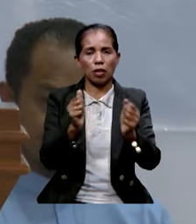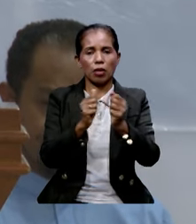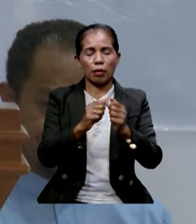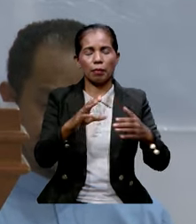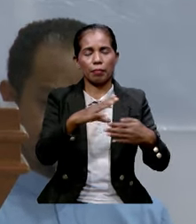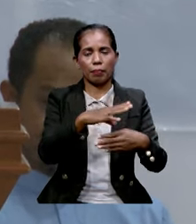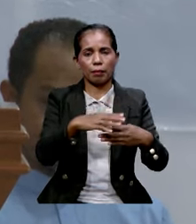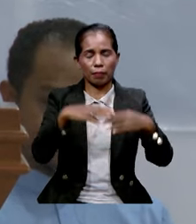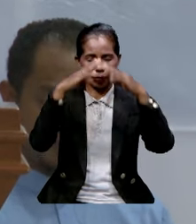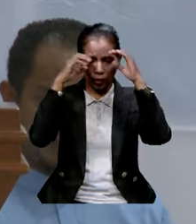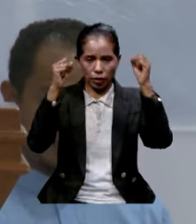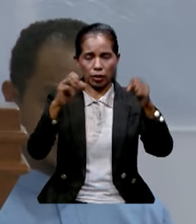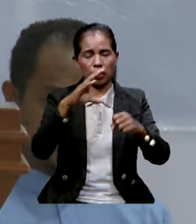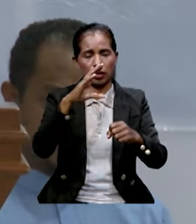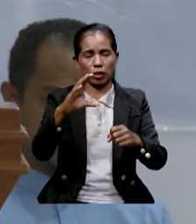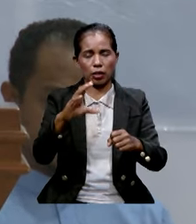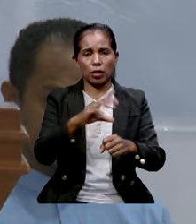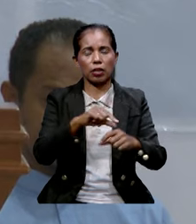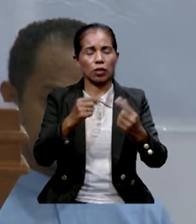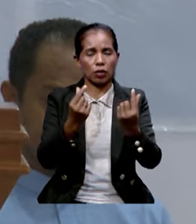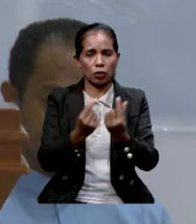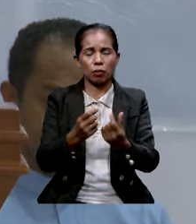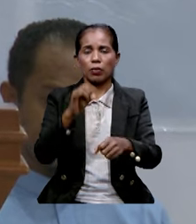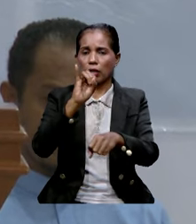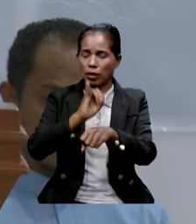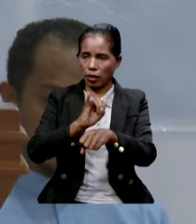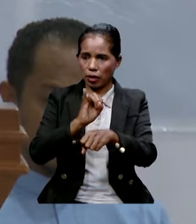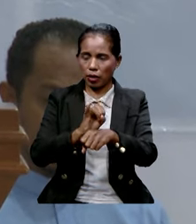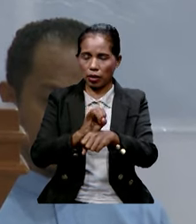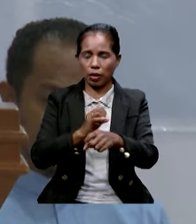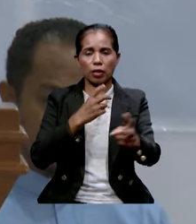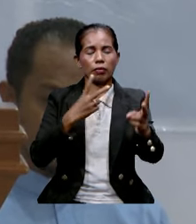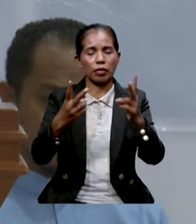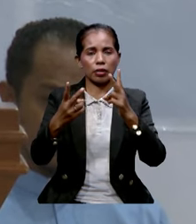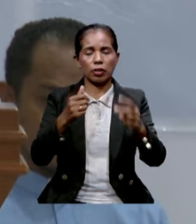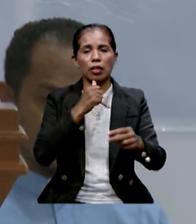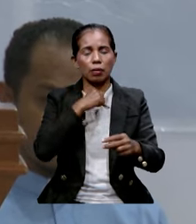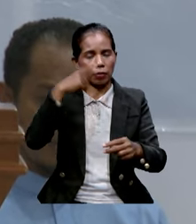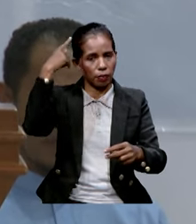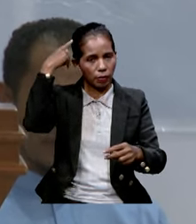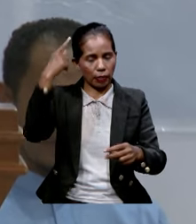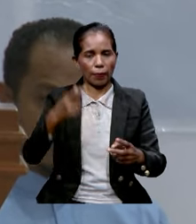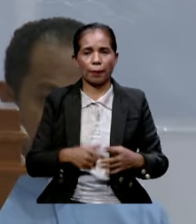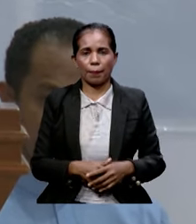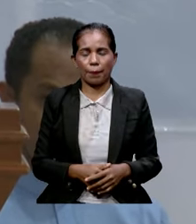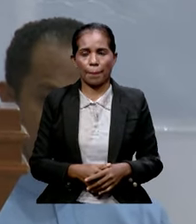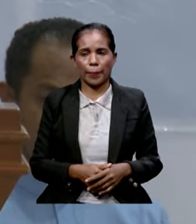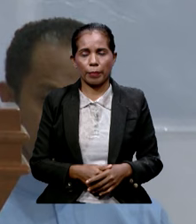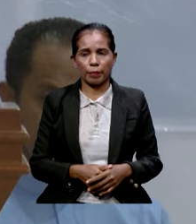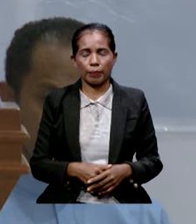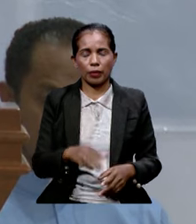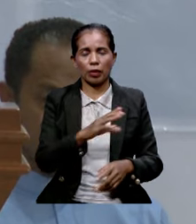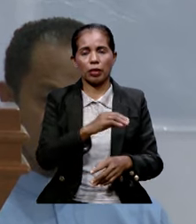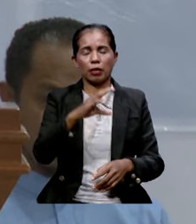SED, coordenador-geral da equipa da Igreja para a visita do Santo Padre. Monsenhor